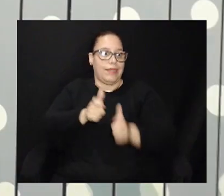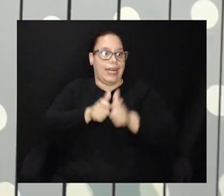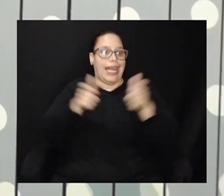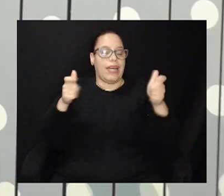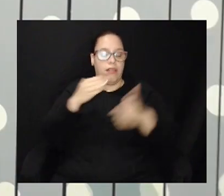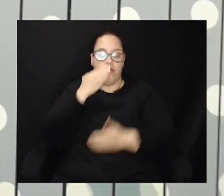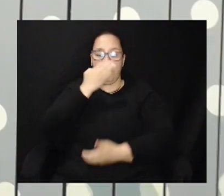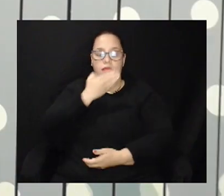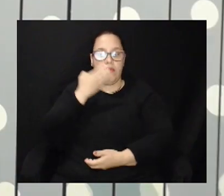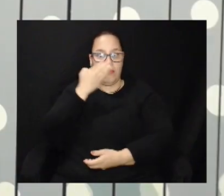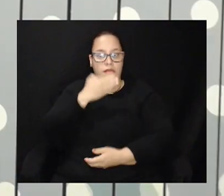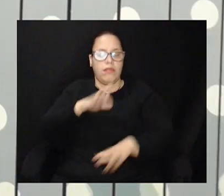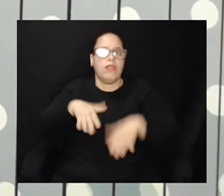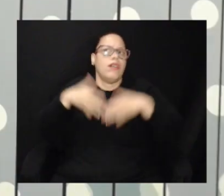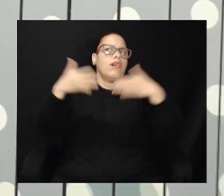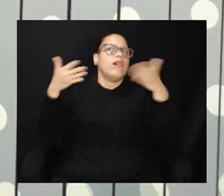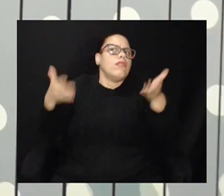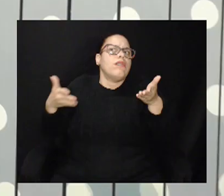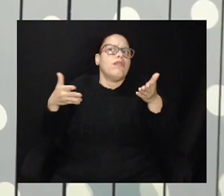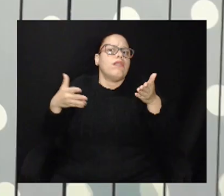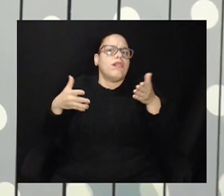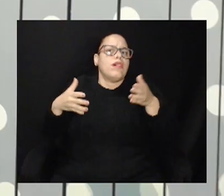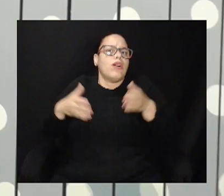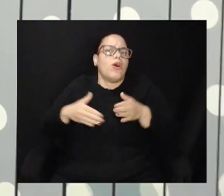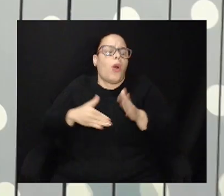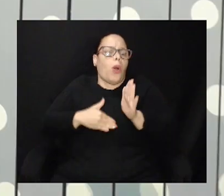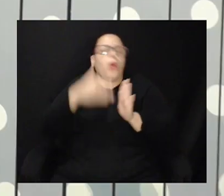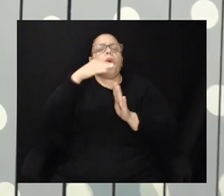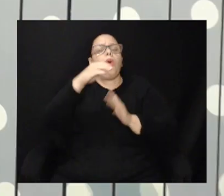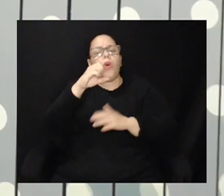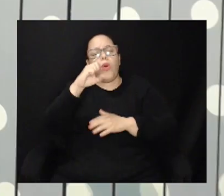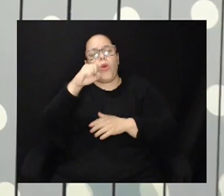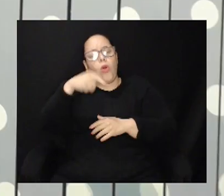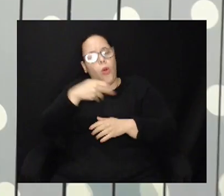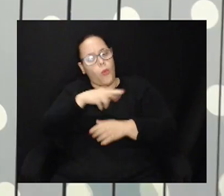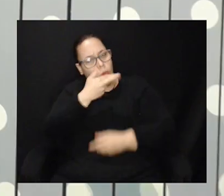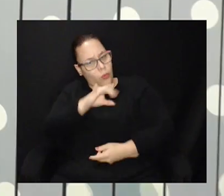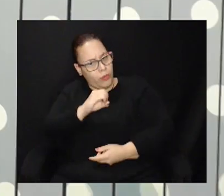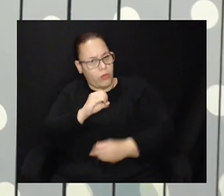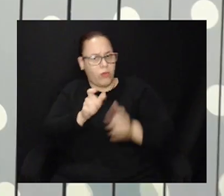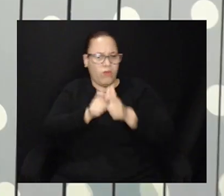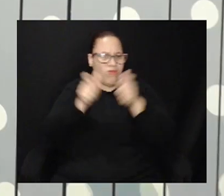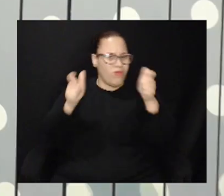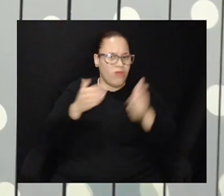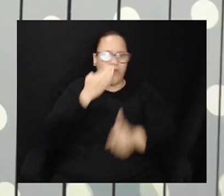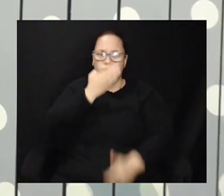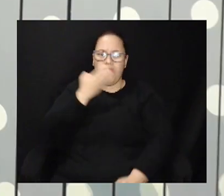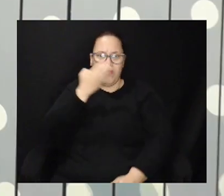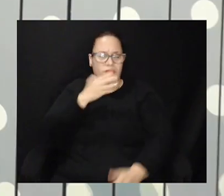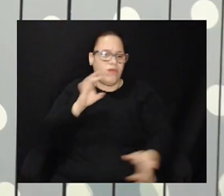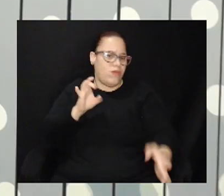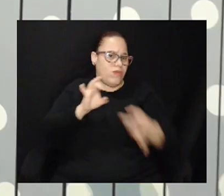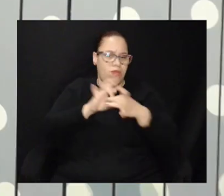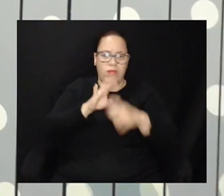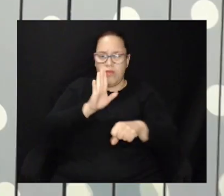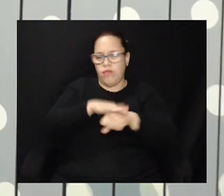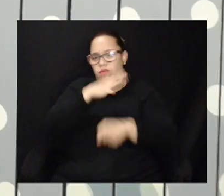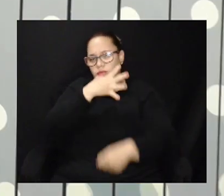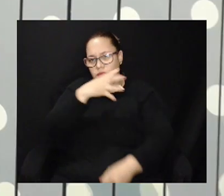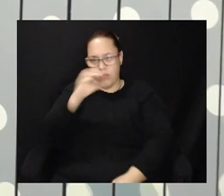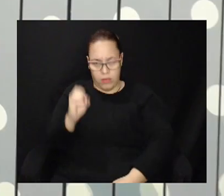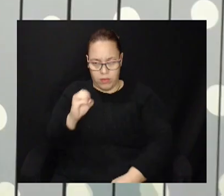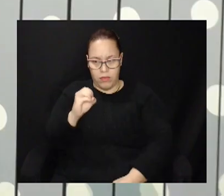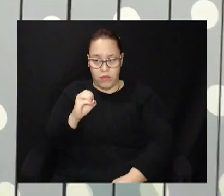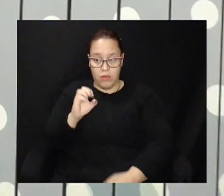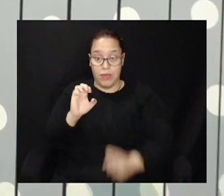Quando o consumo vira compulsão? Estudo mostra que o excesso de açúcar está ligado a mais de 40 efeitos